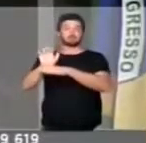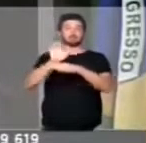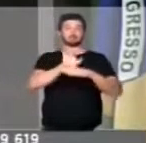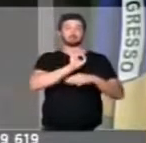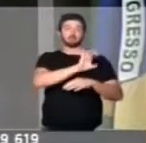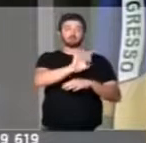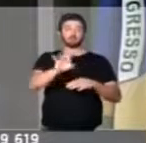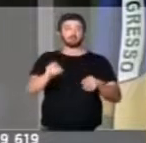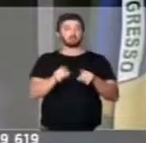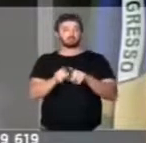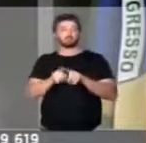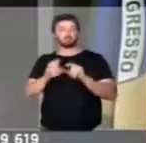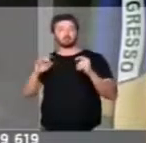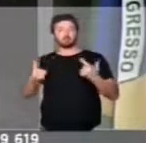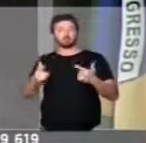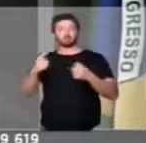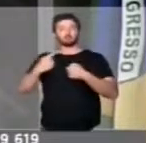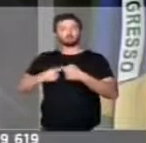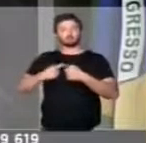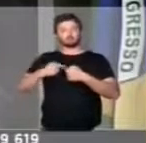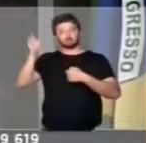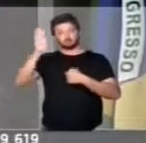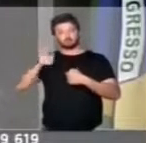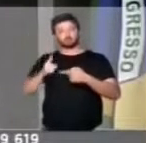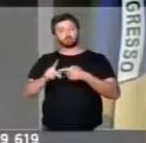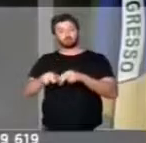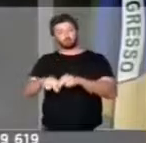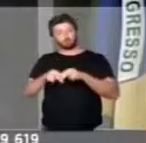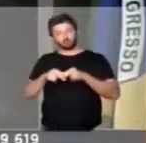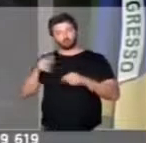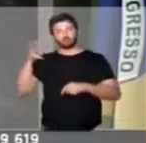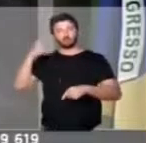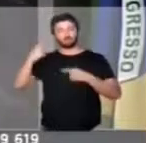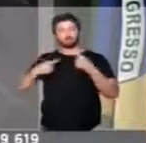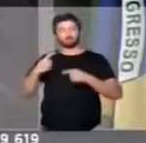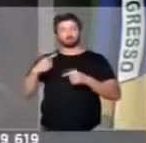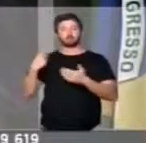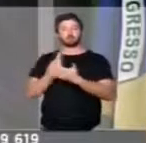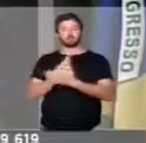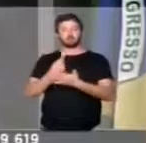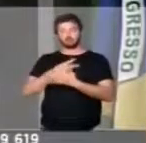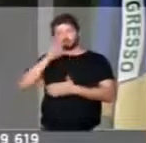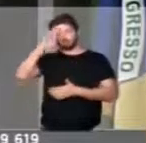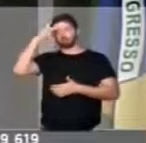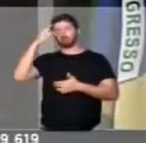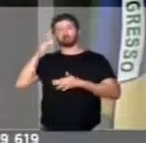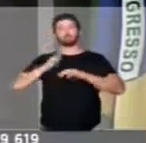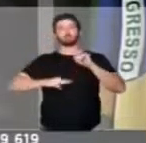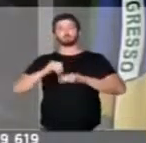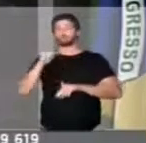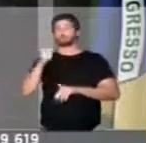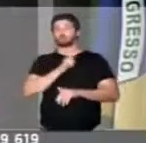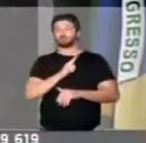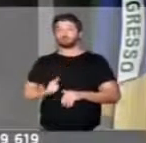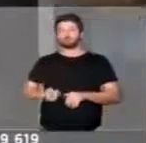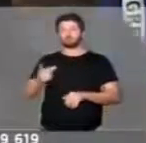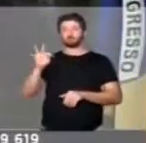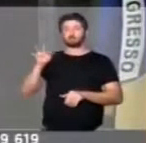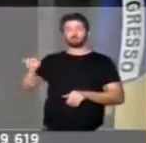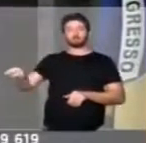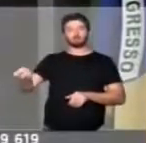e, consequentemente, os municípios brasileiros por conta da política econômica equivocada e incompetente do governo anterior, do governo do